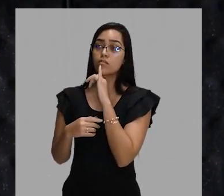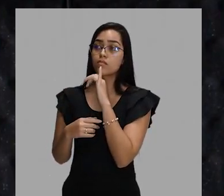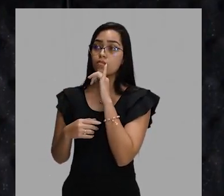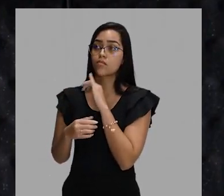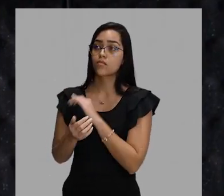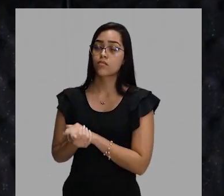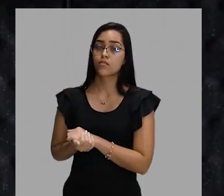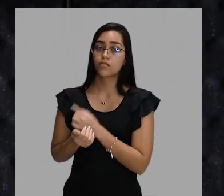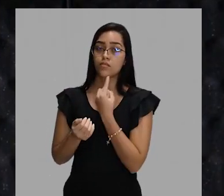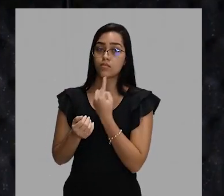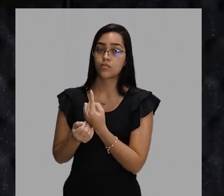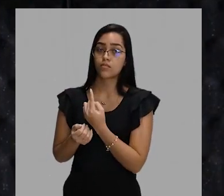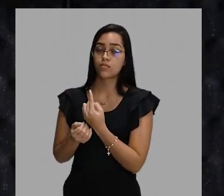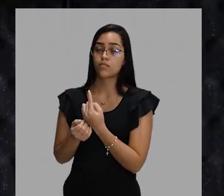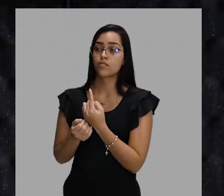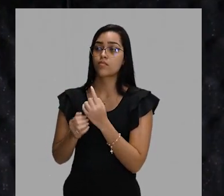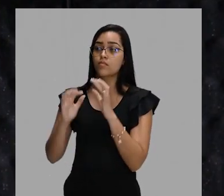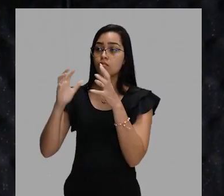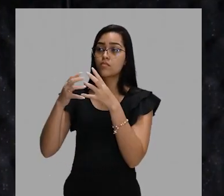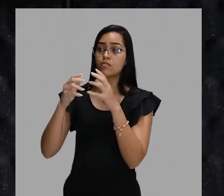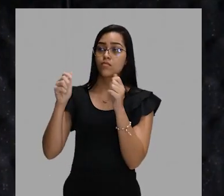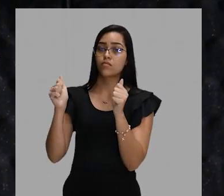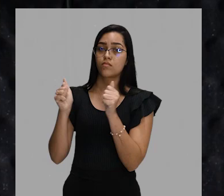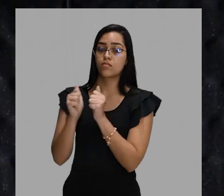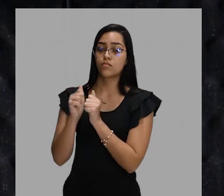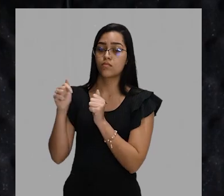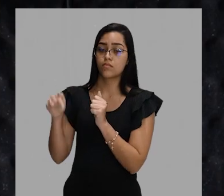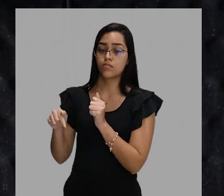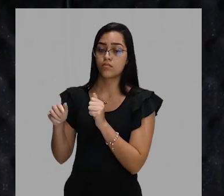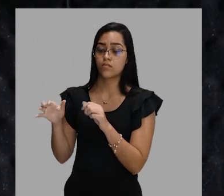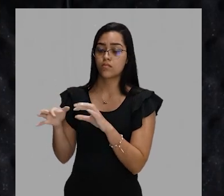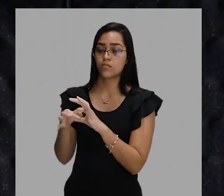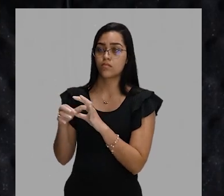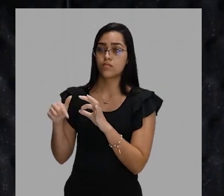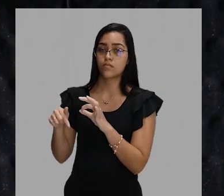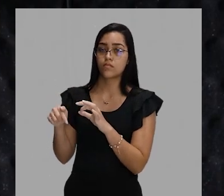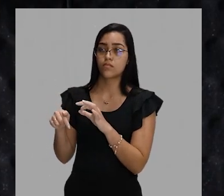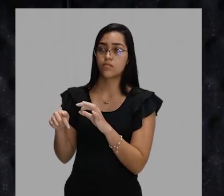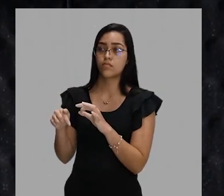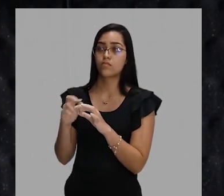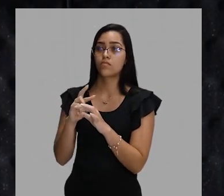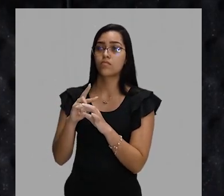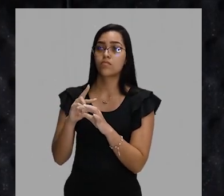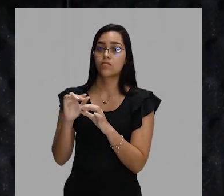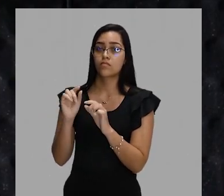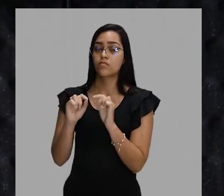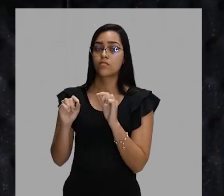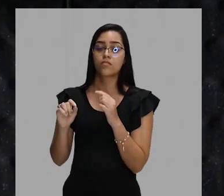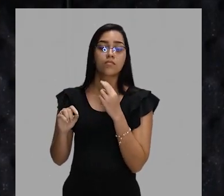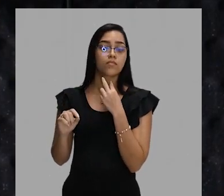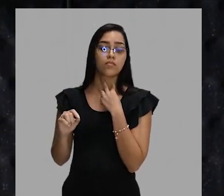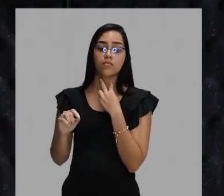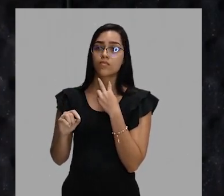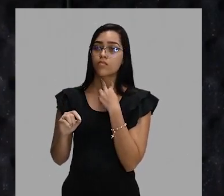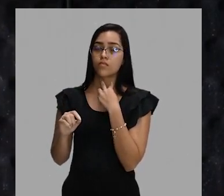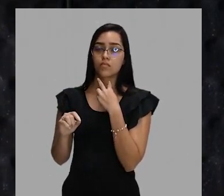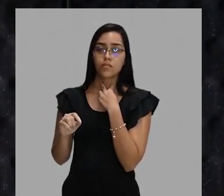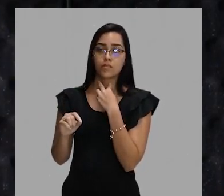acaso um indivíduo desse grupo se juntar e tentar cruzar com o indivíduo desse outro grupo, eles não vão